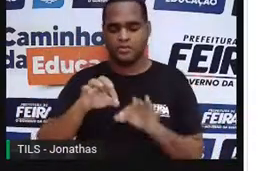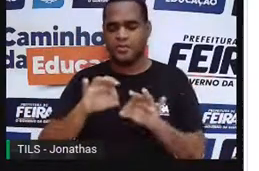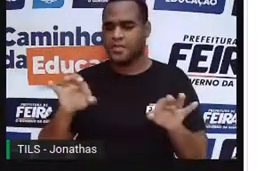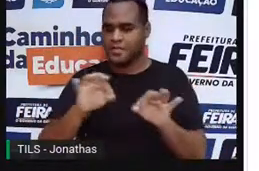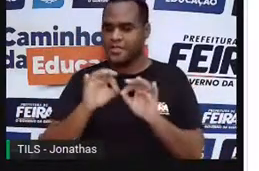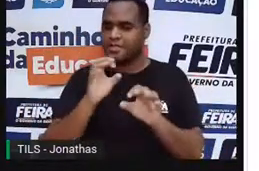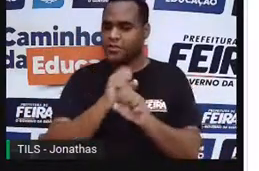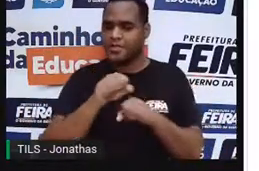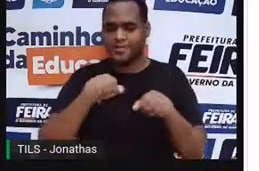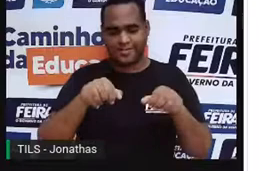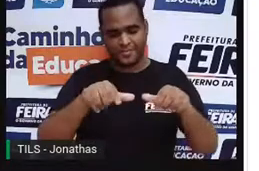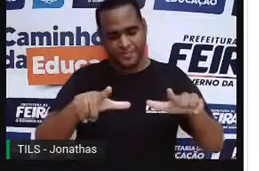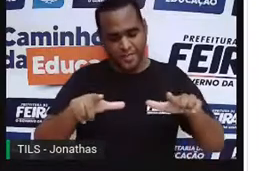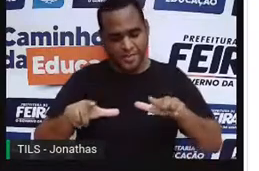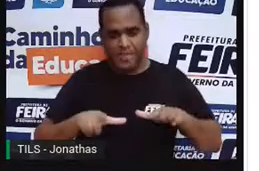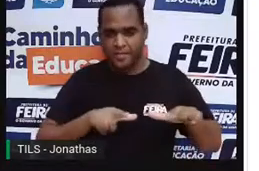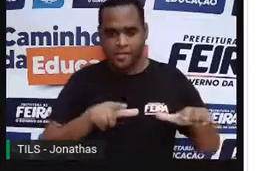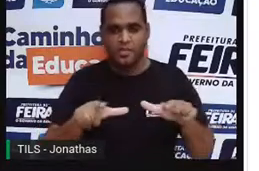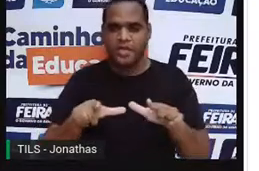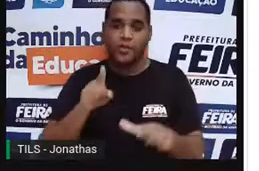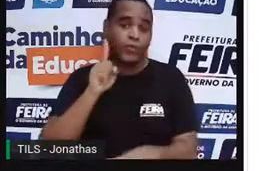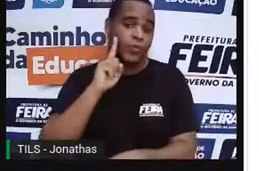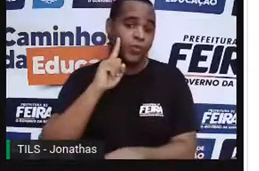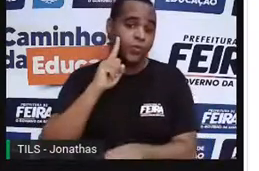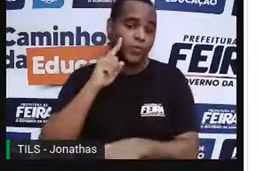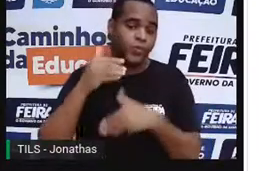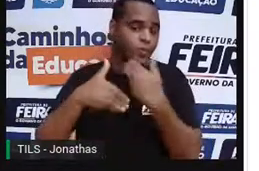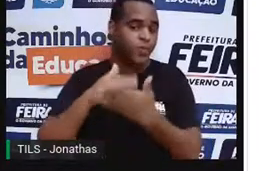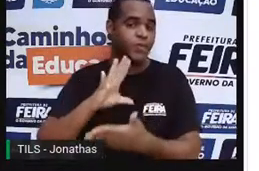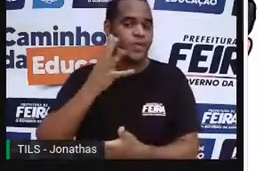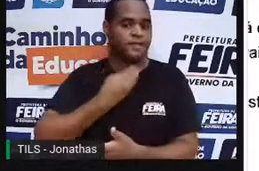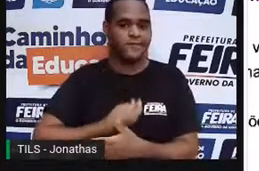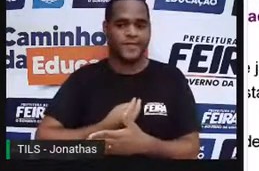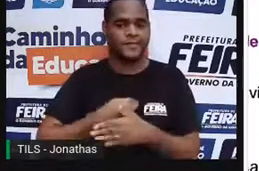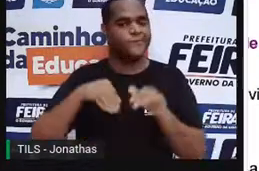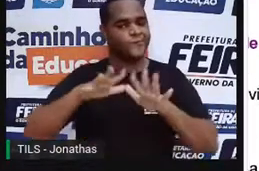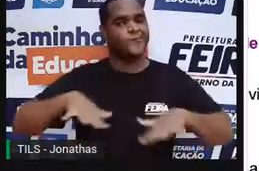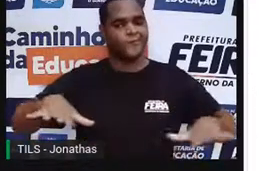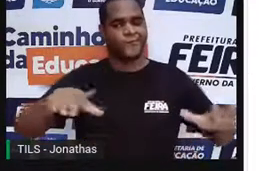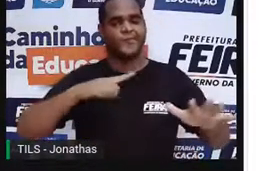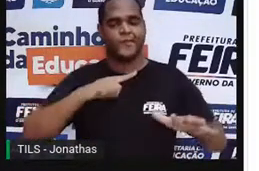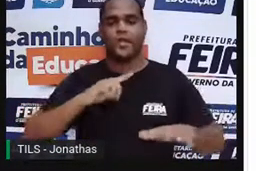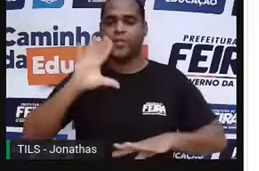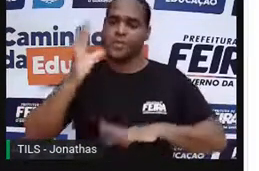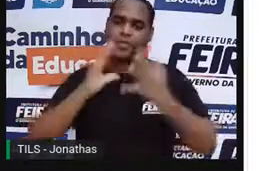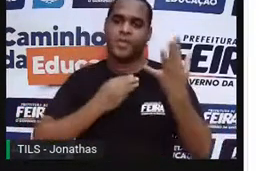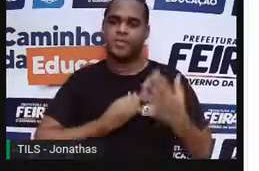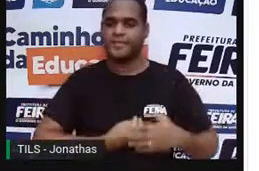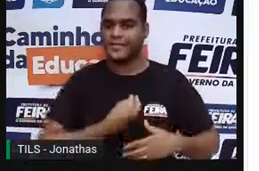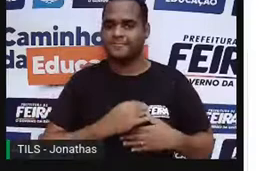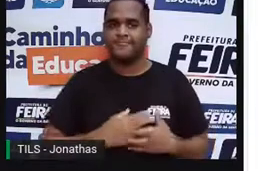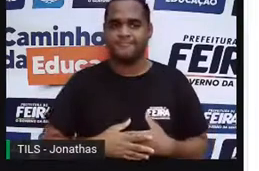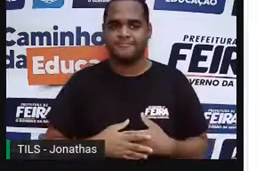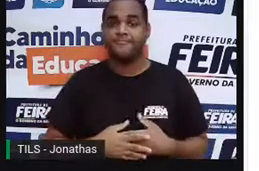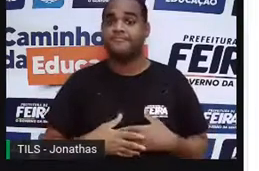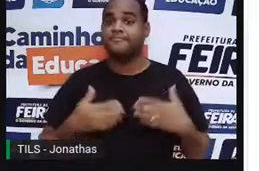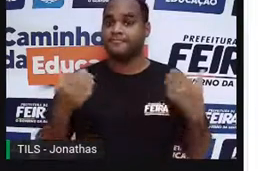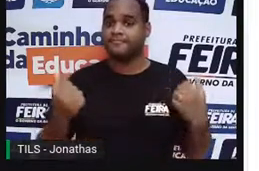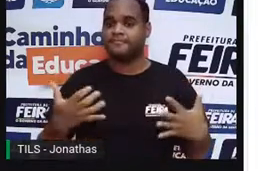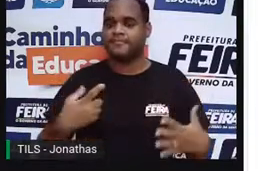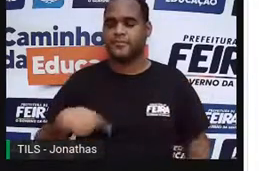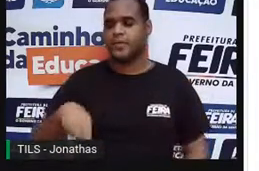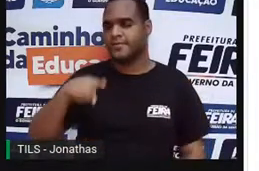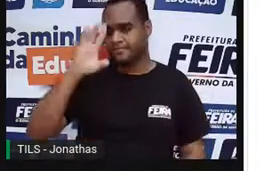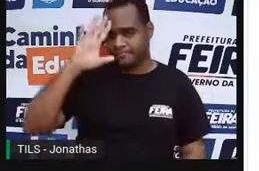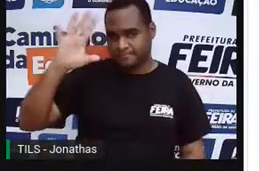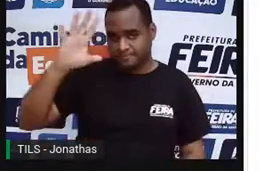faz parte do nosso cotidiano está à nossa volta certo mas vamos aqui continuar